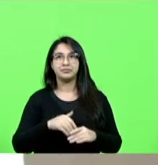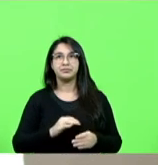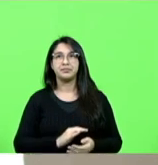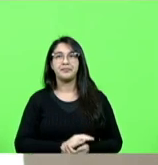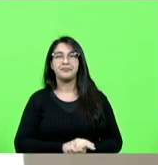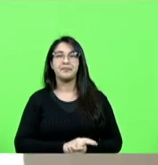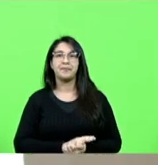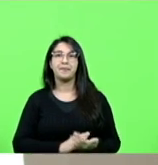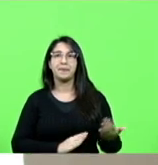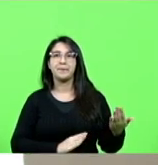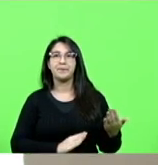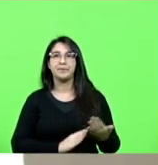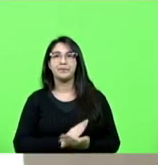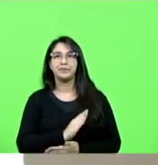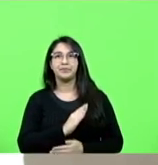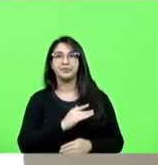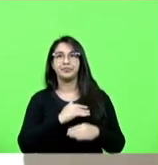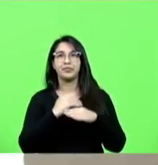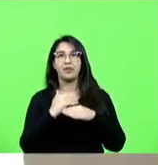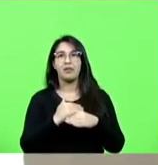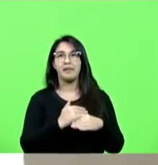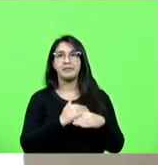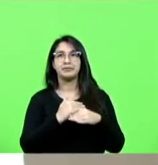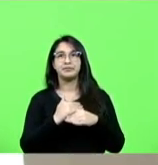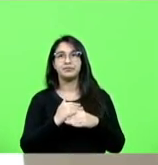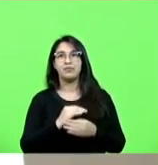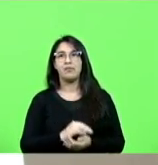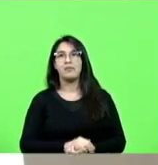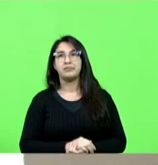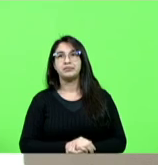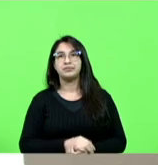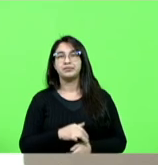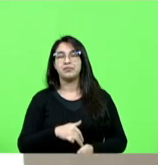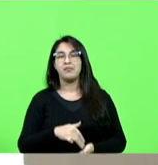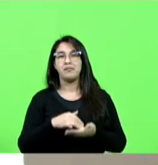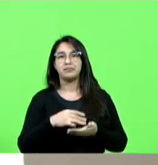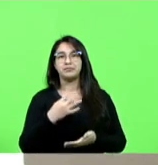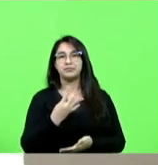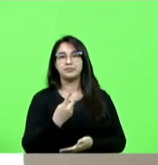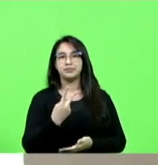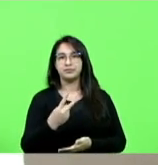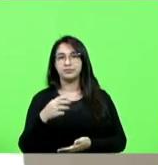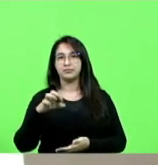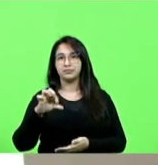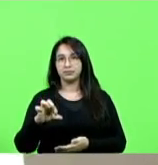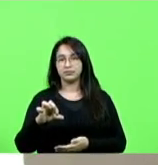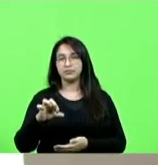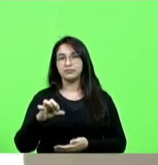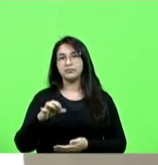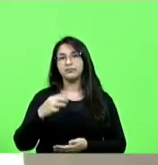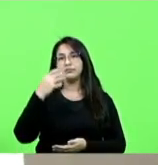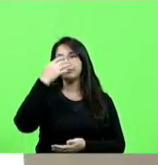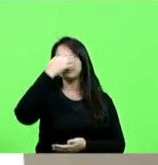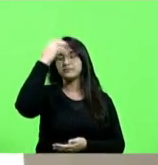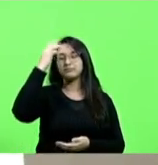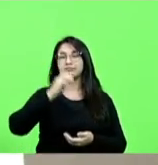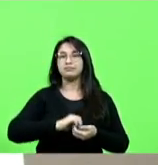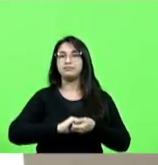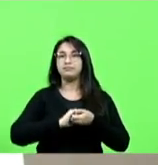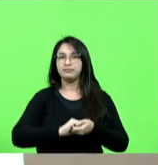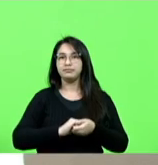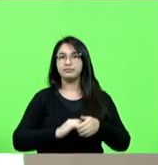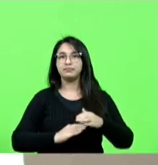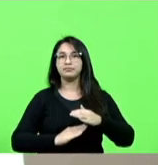que aprovam, permaneça como se encontra. Aprovado por unanimidade. Moção 429. Autor deputado Coronel Mousselin. Cumprimentando o porto de